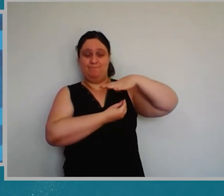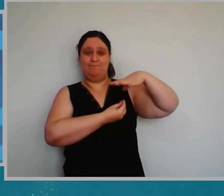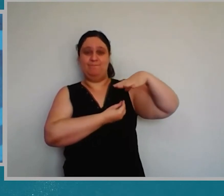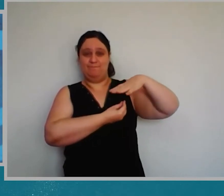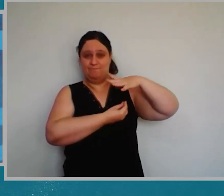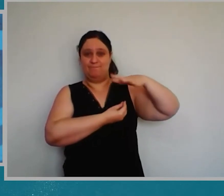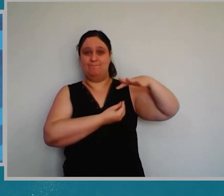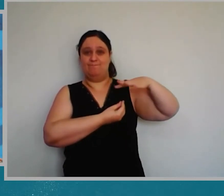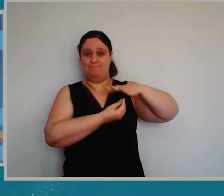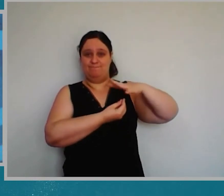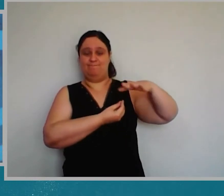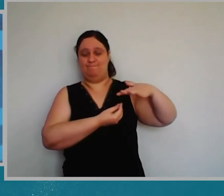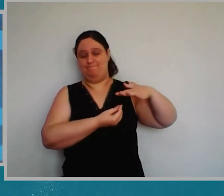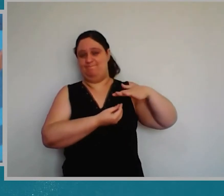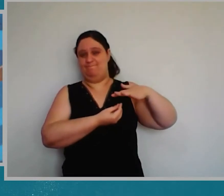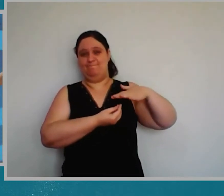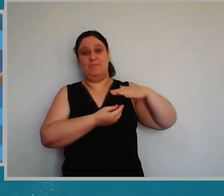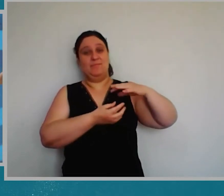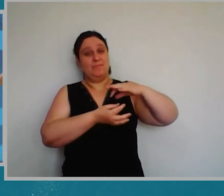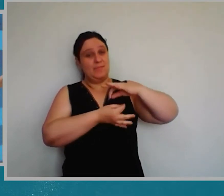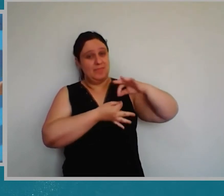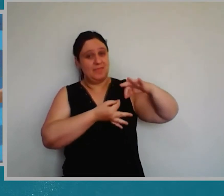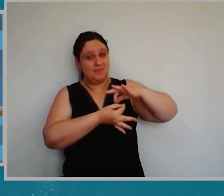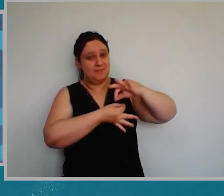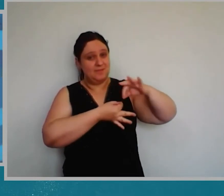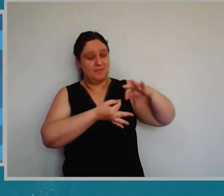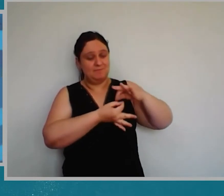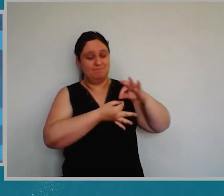Deus, tudo entra em ordem.